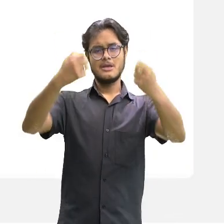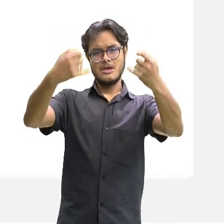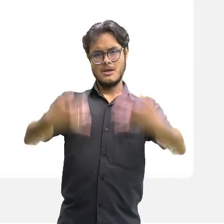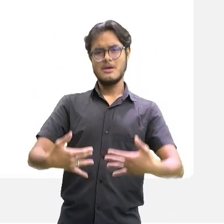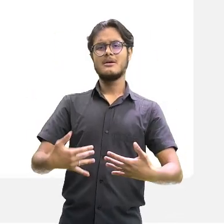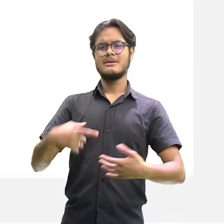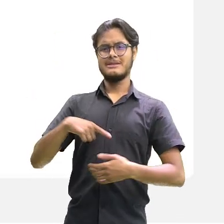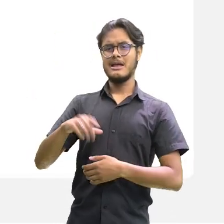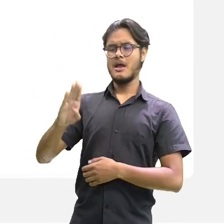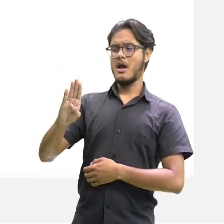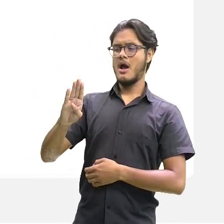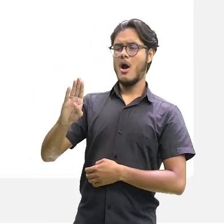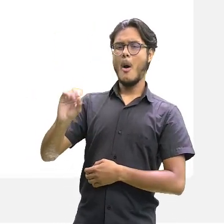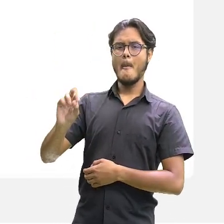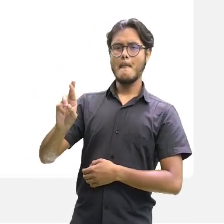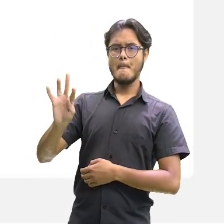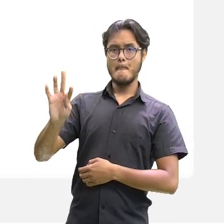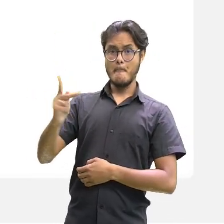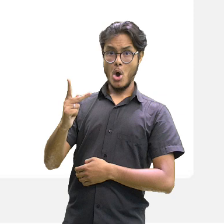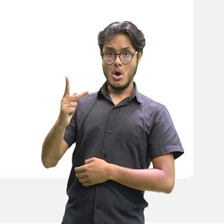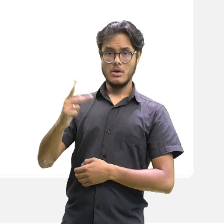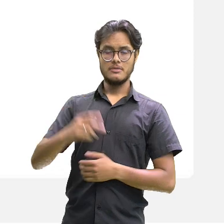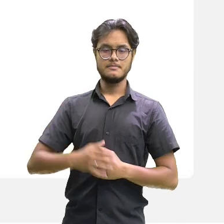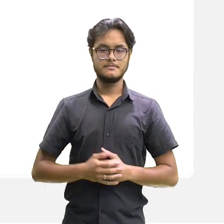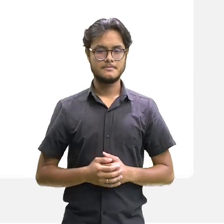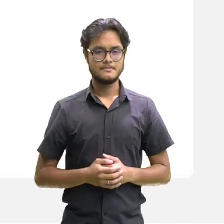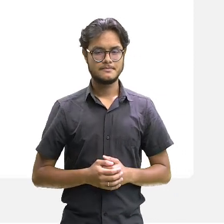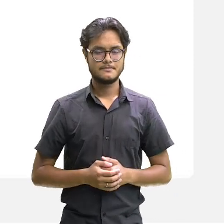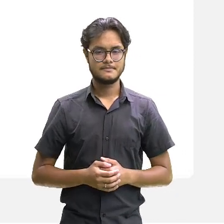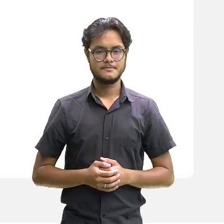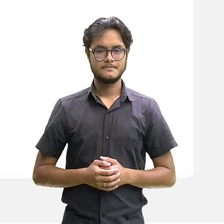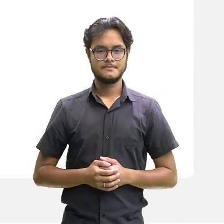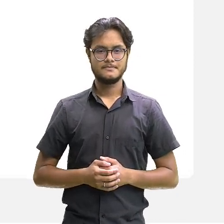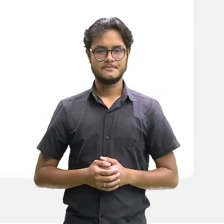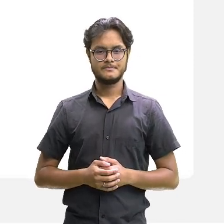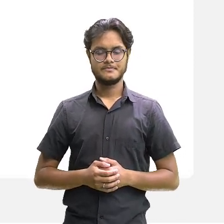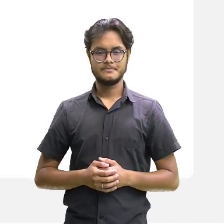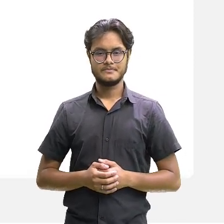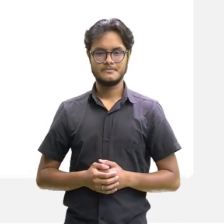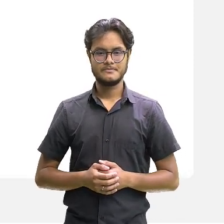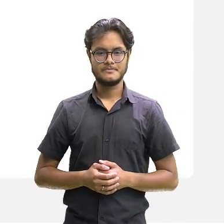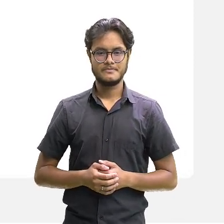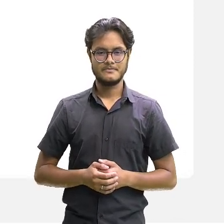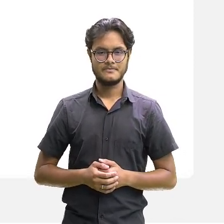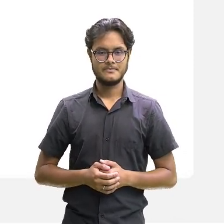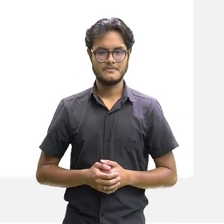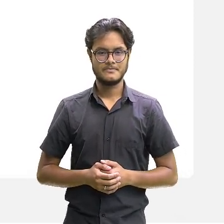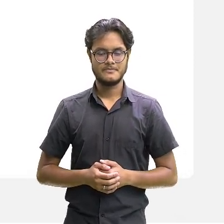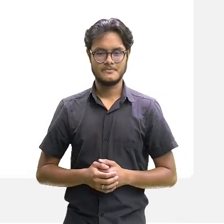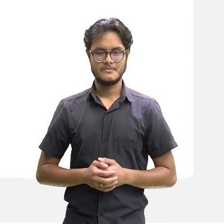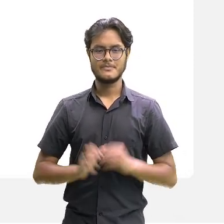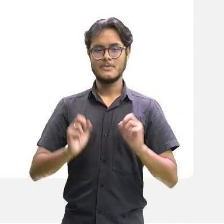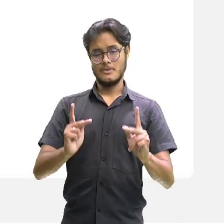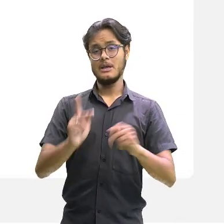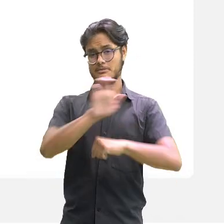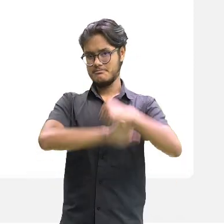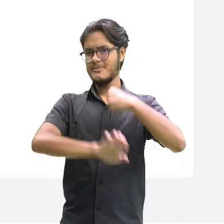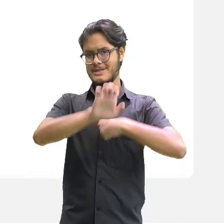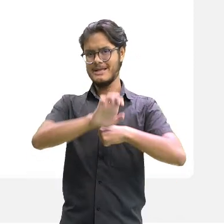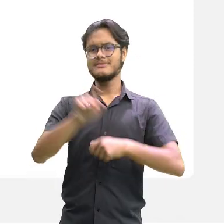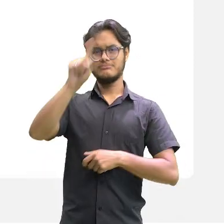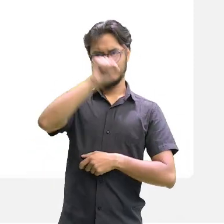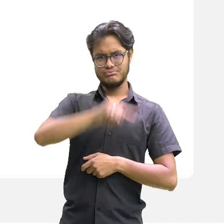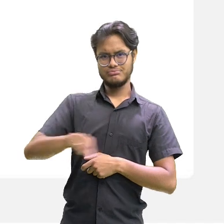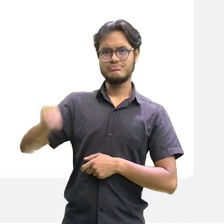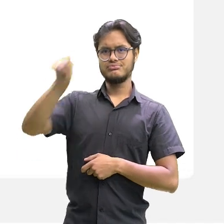atômico de Bohr, conforme na imagem. O modelo é bem parecido, a gente tem um núcleo atômico e ao redor os elétrons, certo? Só